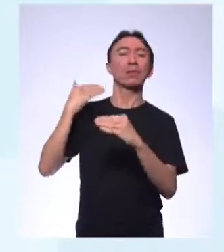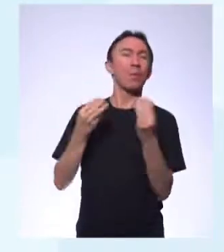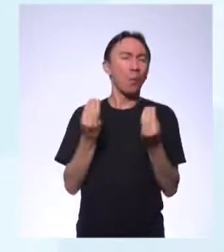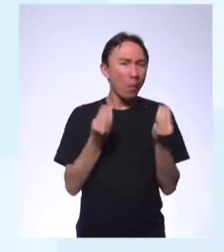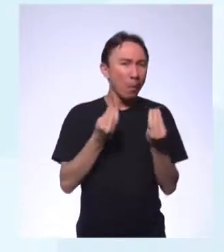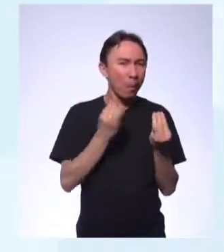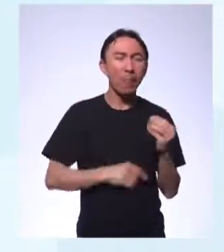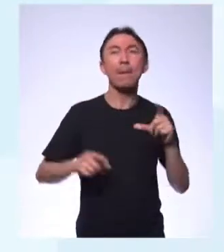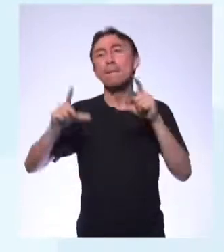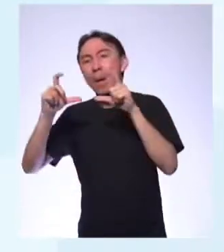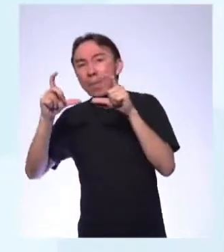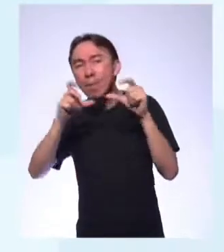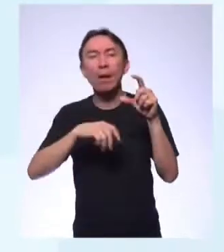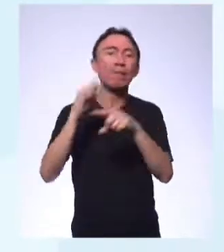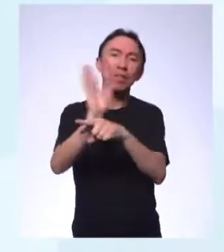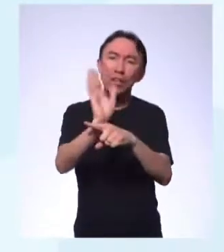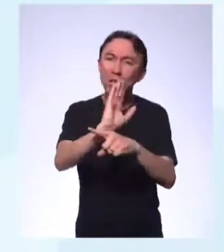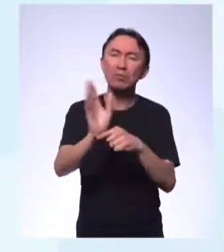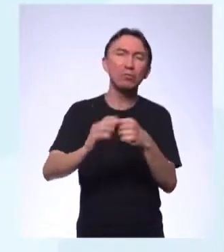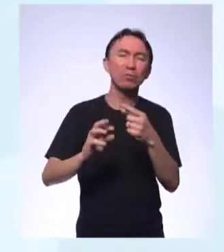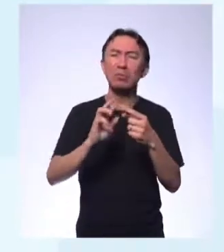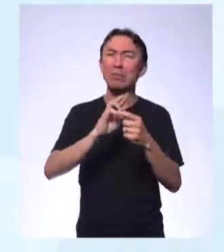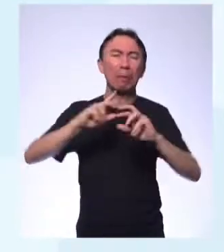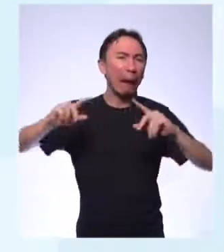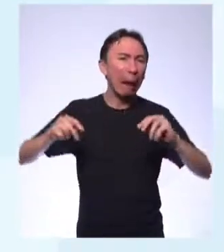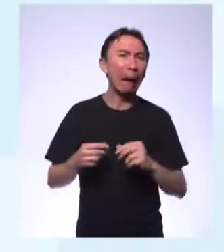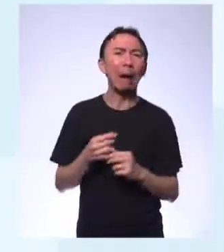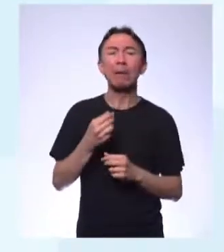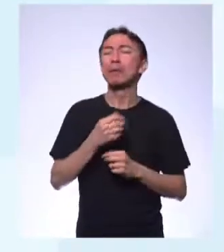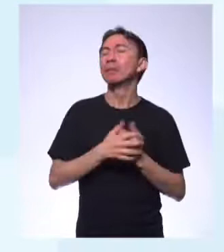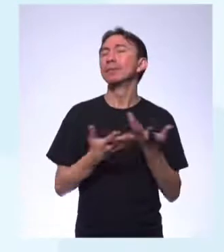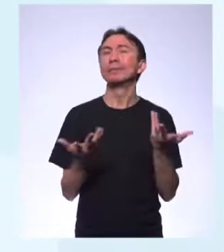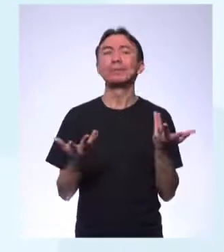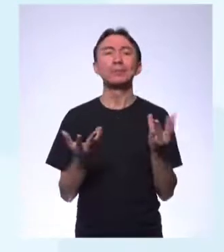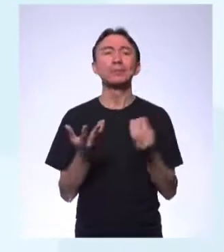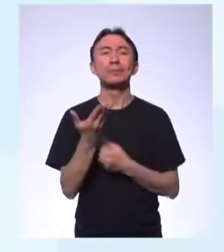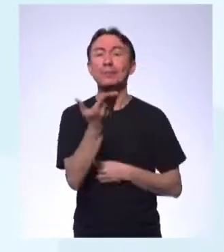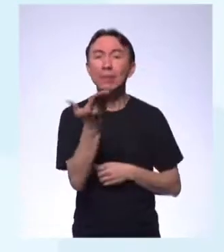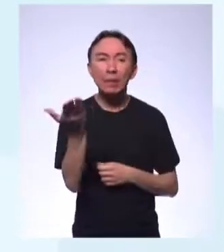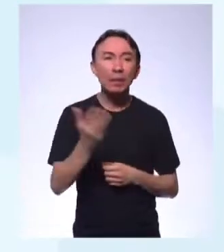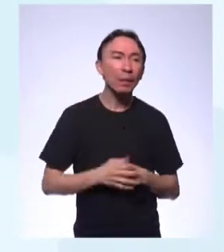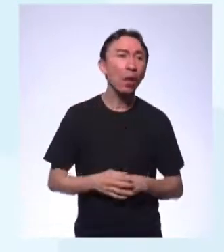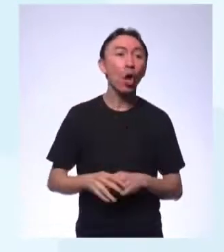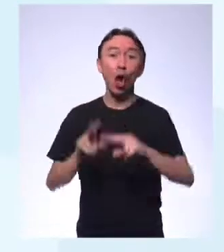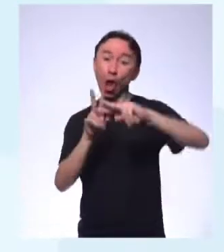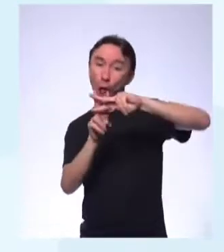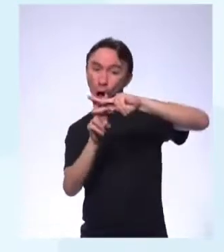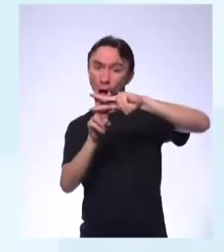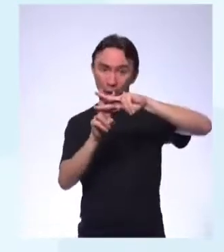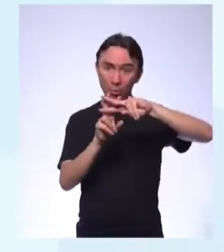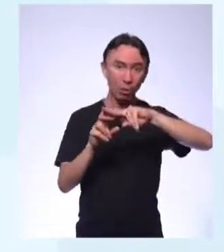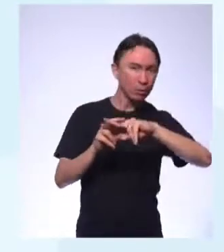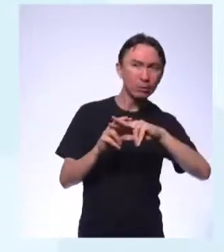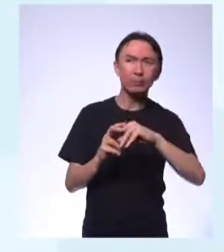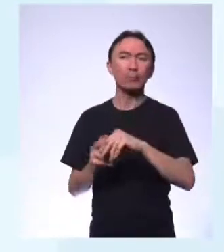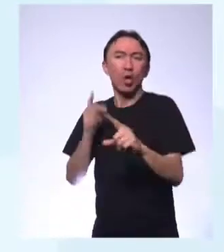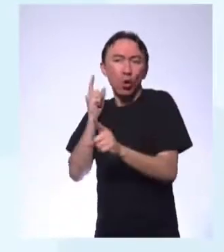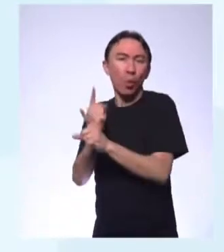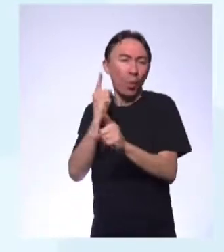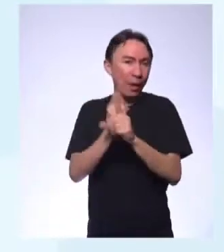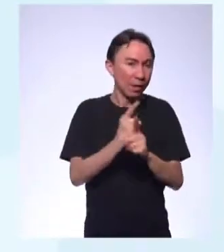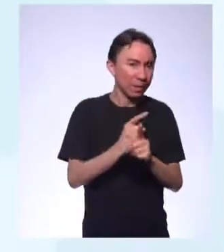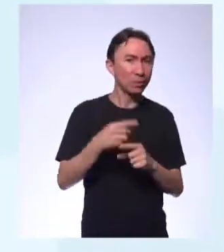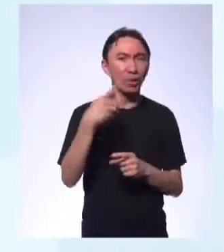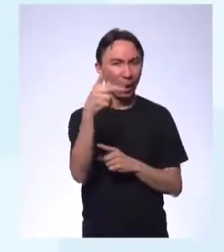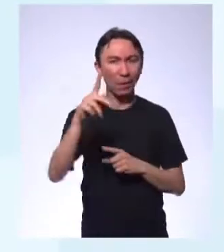imagens, vídeos, podcast, como vocês acharem melhor. Não esqueçam de colocar as tags para a gente achar vocês. Vocês compartilham lá no